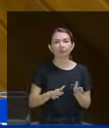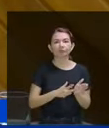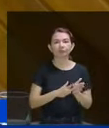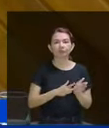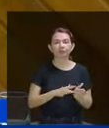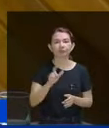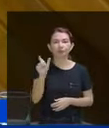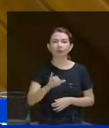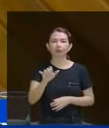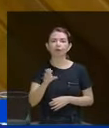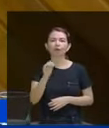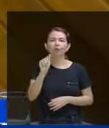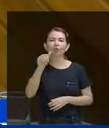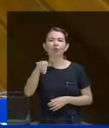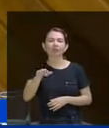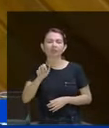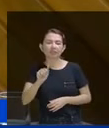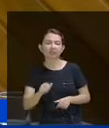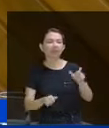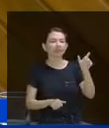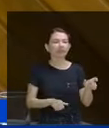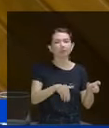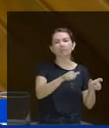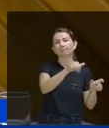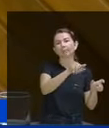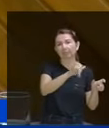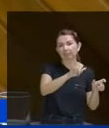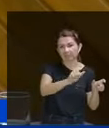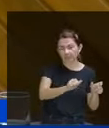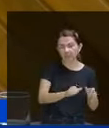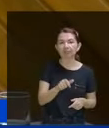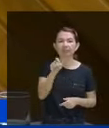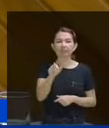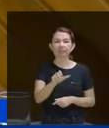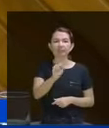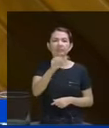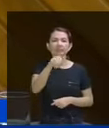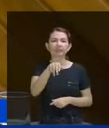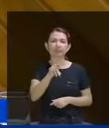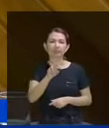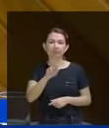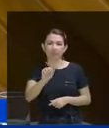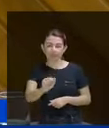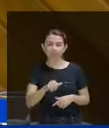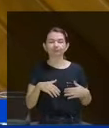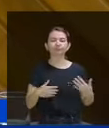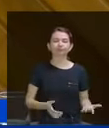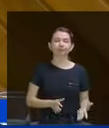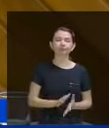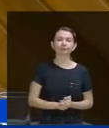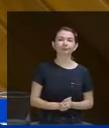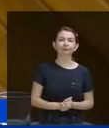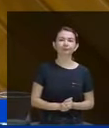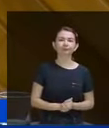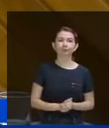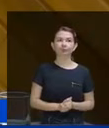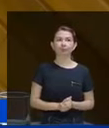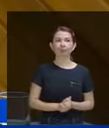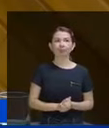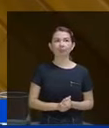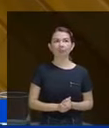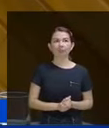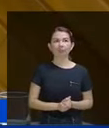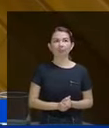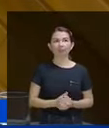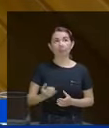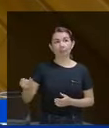Joaquina da Silva Ramos e Maria Trindade da Silva Ramos e de Sandra de Almeida Nunes. De início, é imperioso